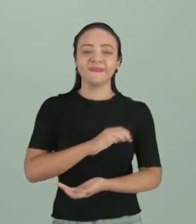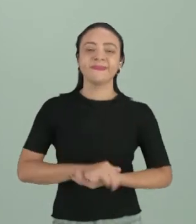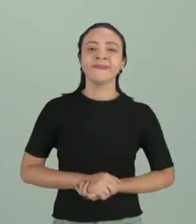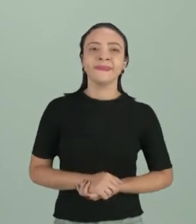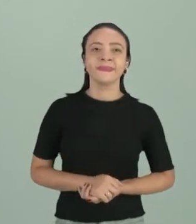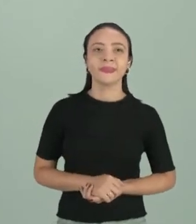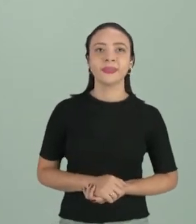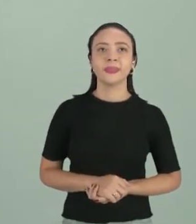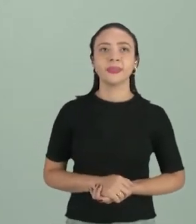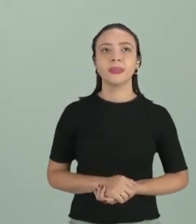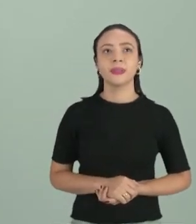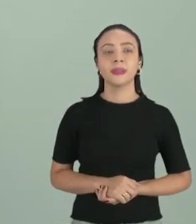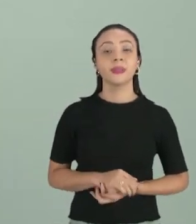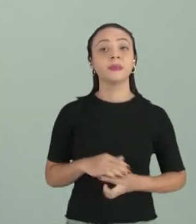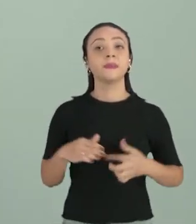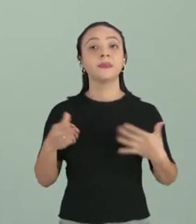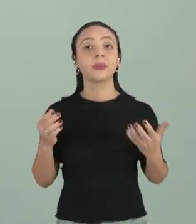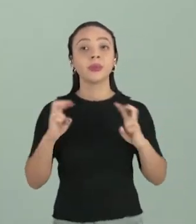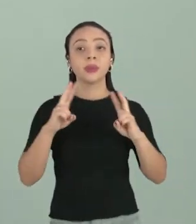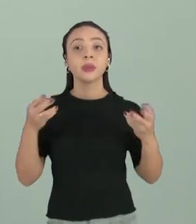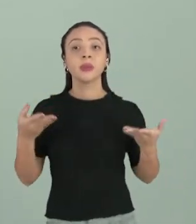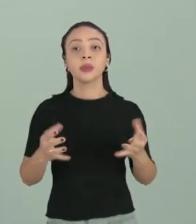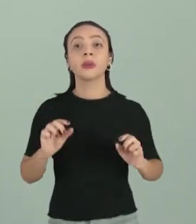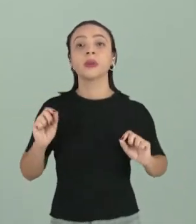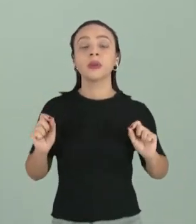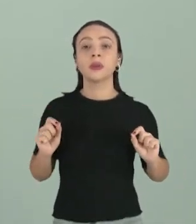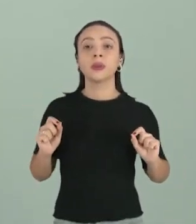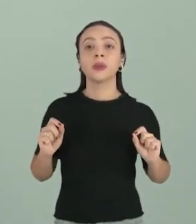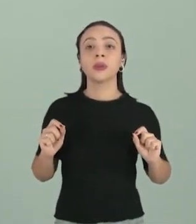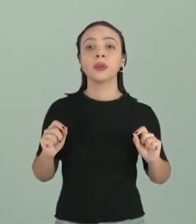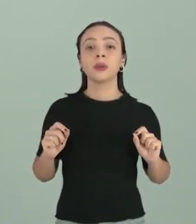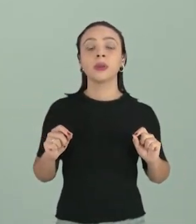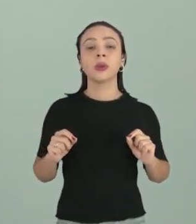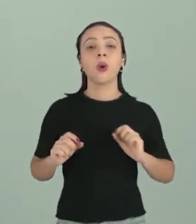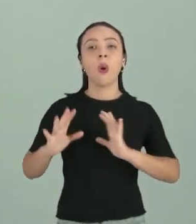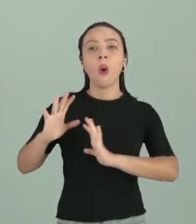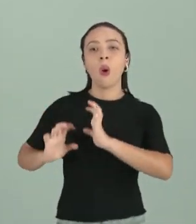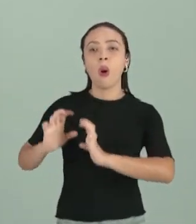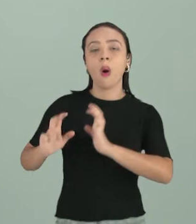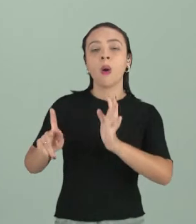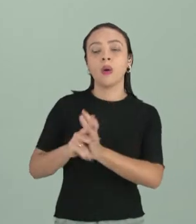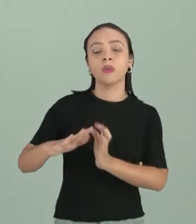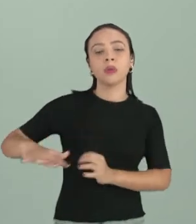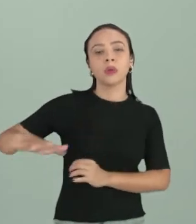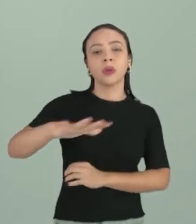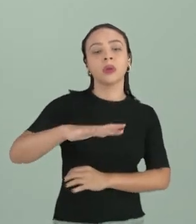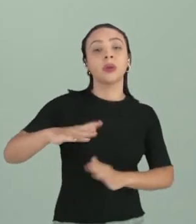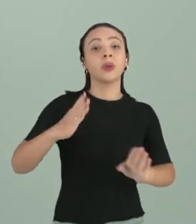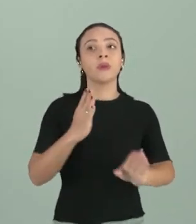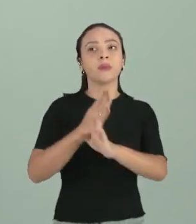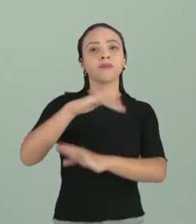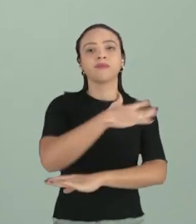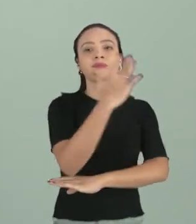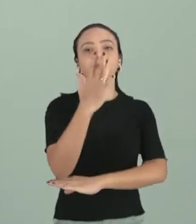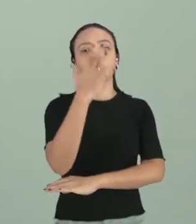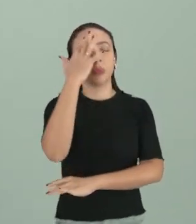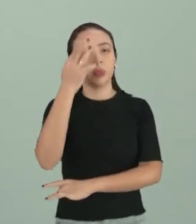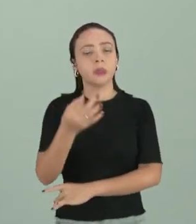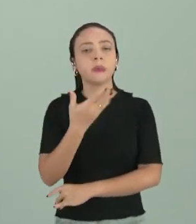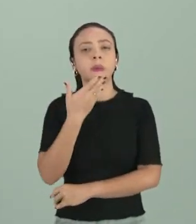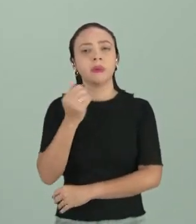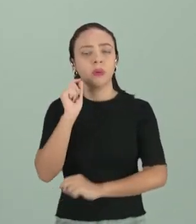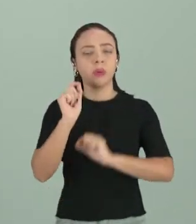ensino fundamental. E o nosso tema é os conflitos locais ambientais. Vamos entender o que é